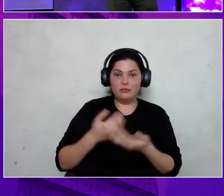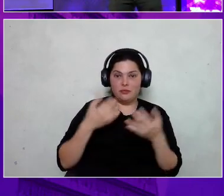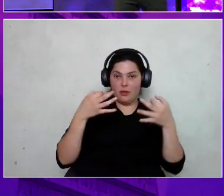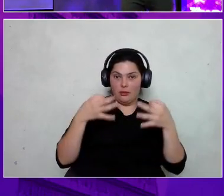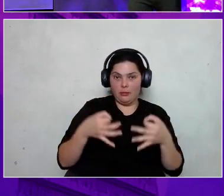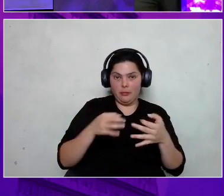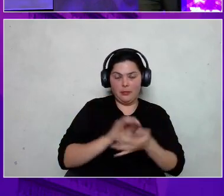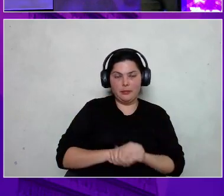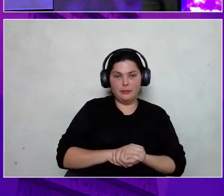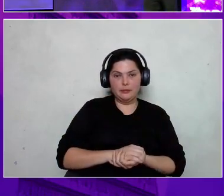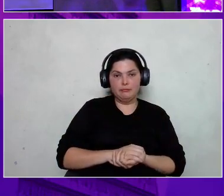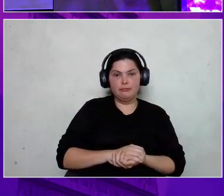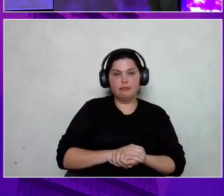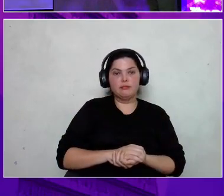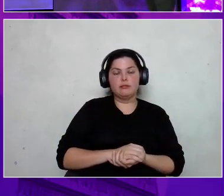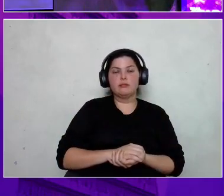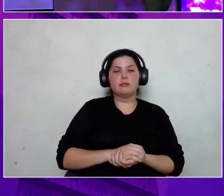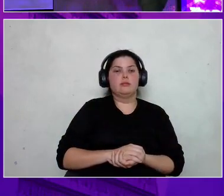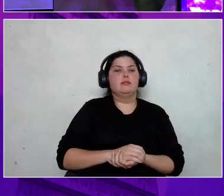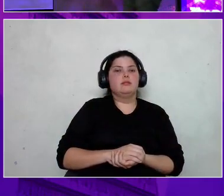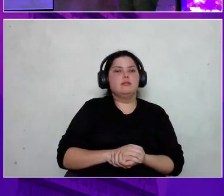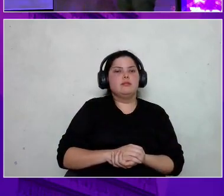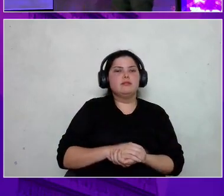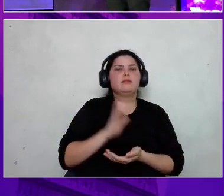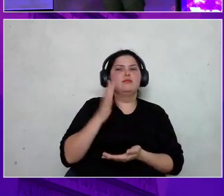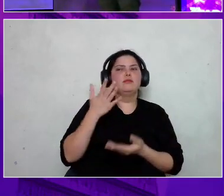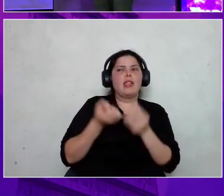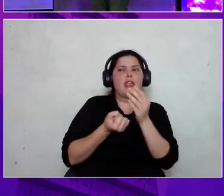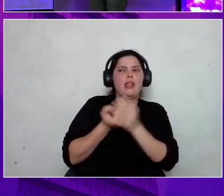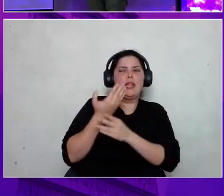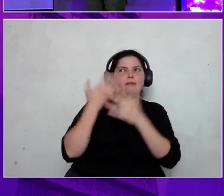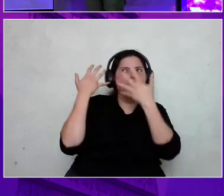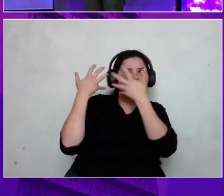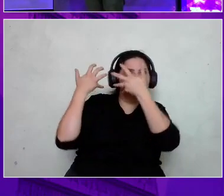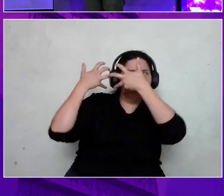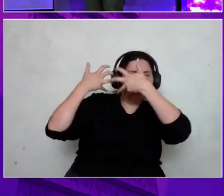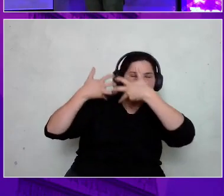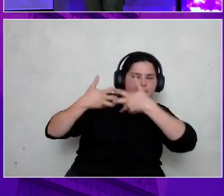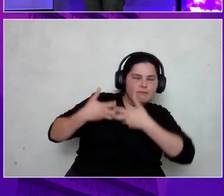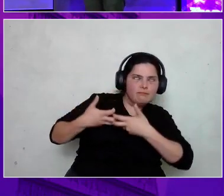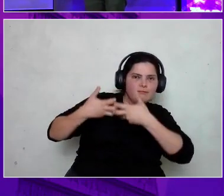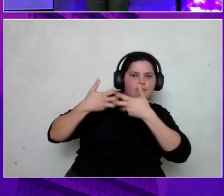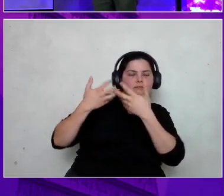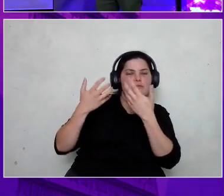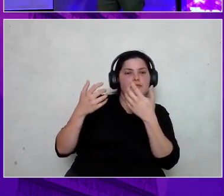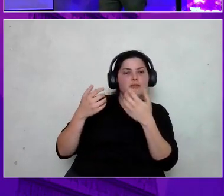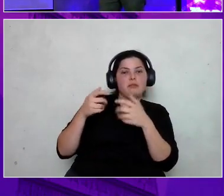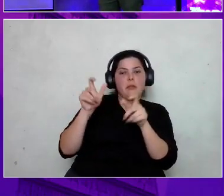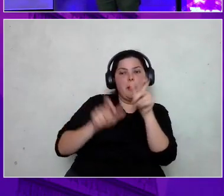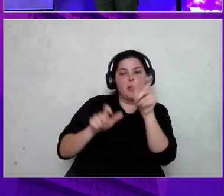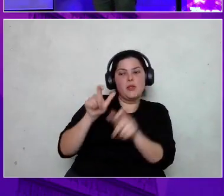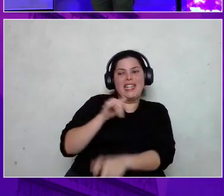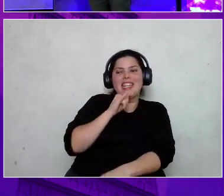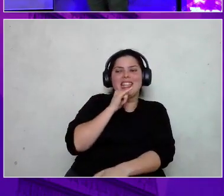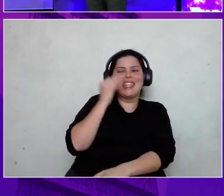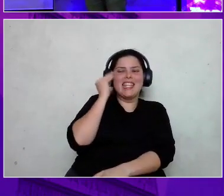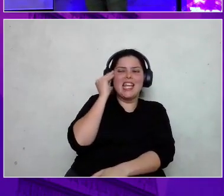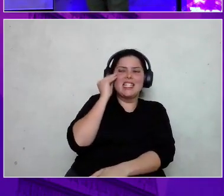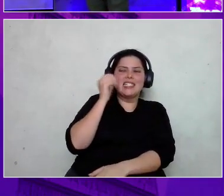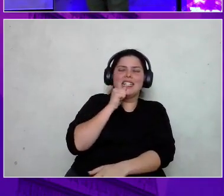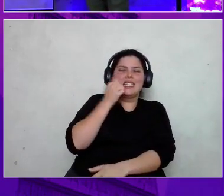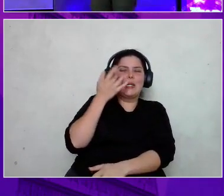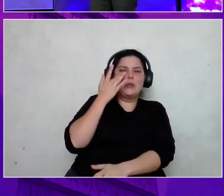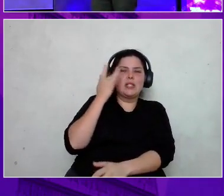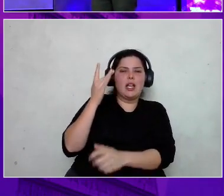E para já gerar essa reflexão, principalmente para o pessoal de testes que às vezes não está tão familiarizado com